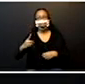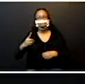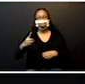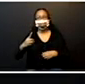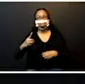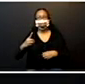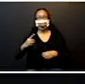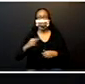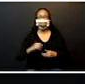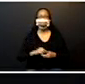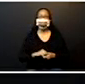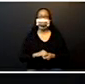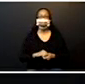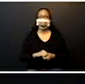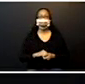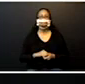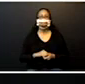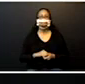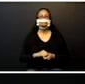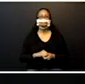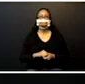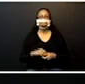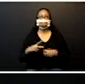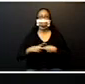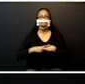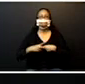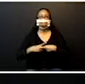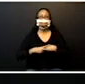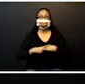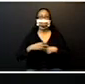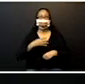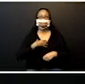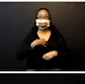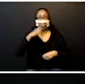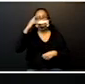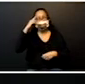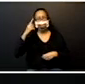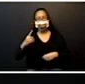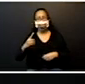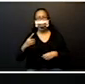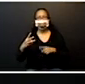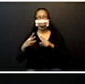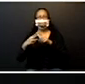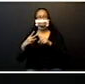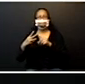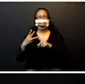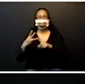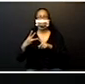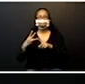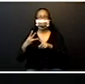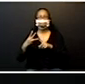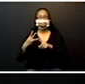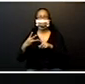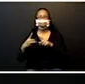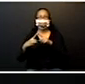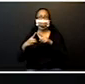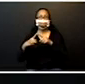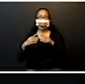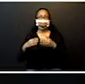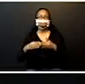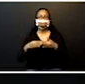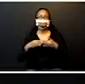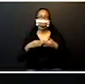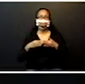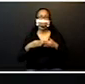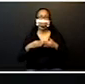seguintes finalidades. Então, o verbo imperativo ele tem 3 finalidades. Uma delas é pedir. Então, quando